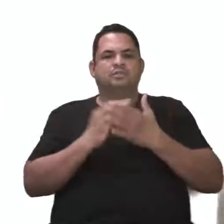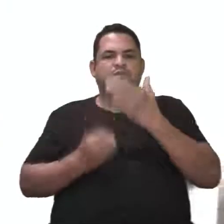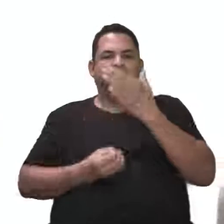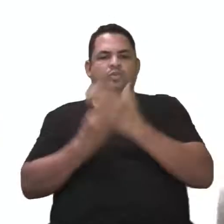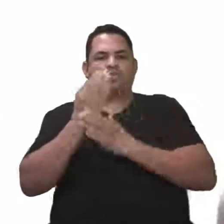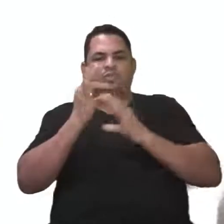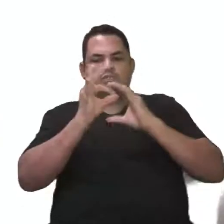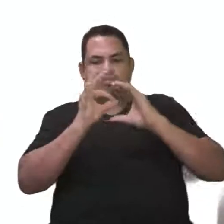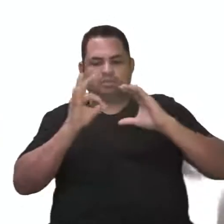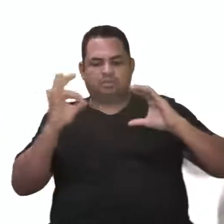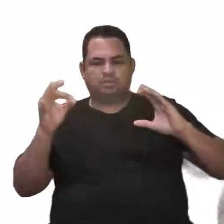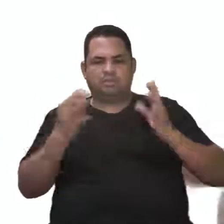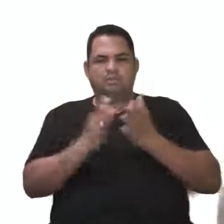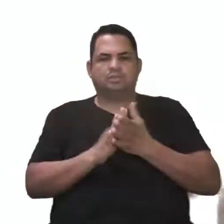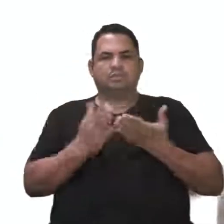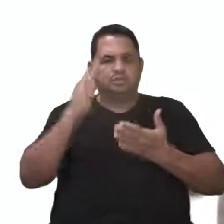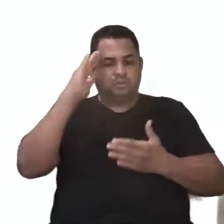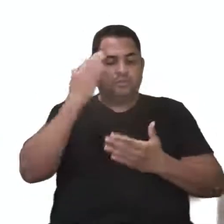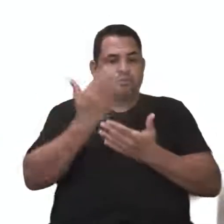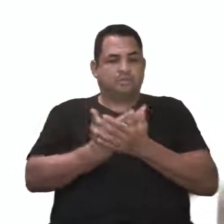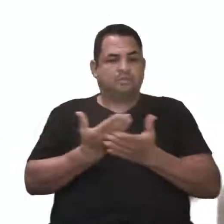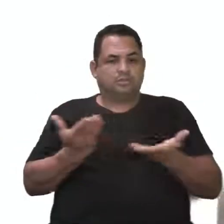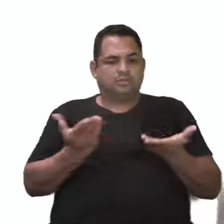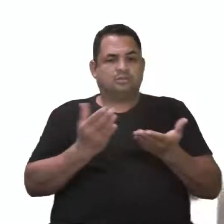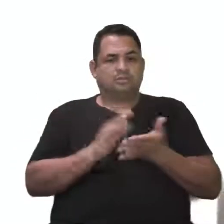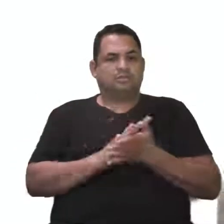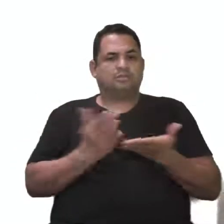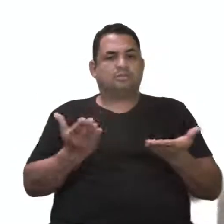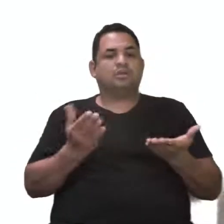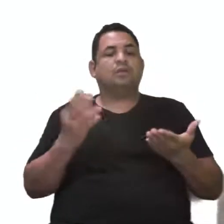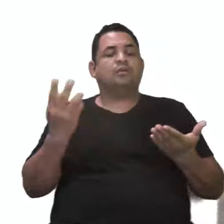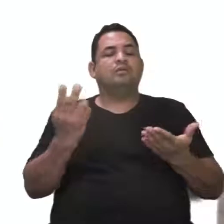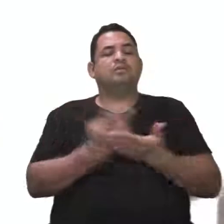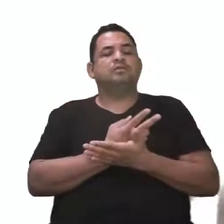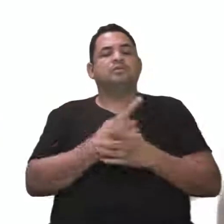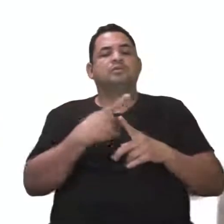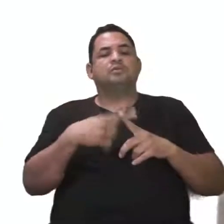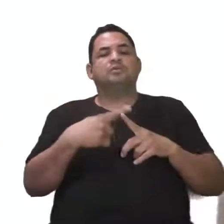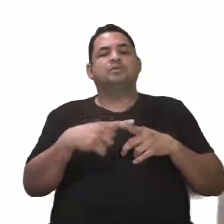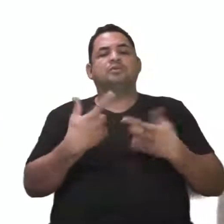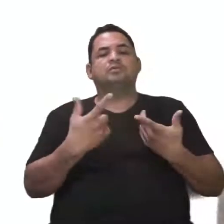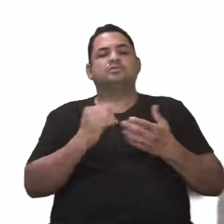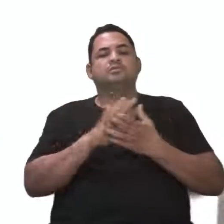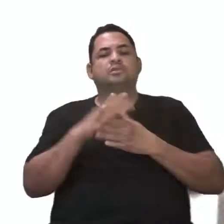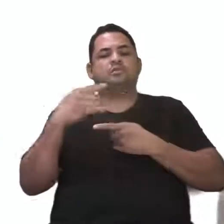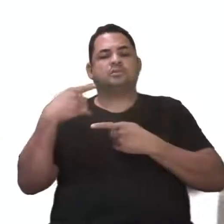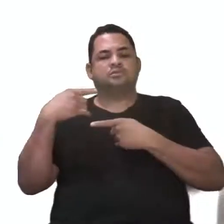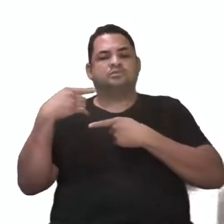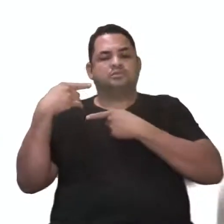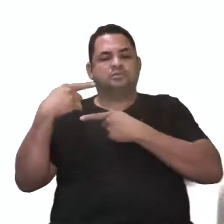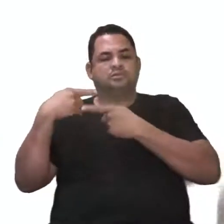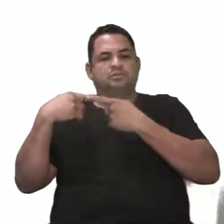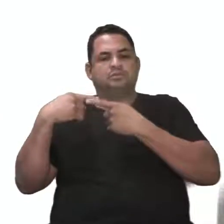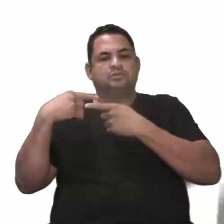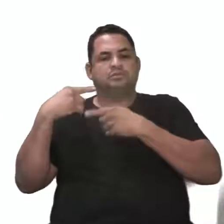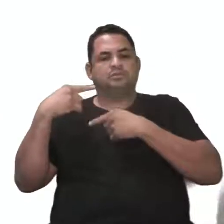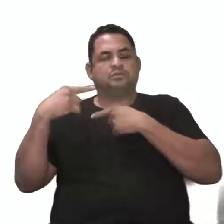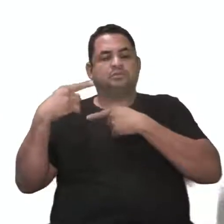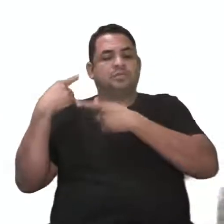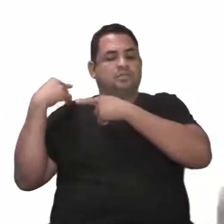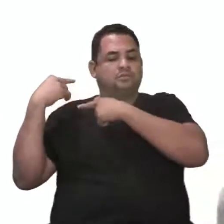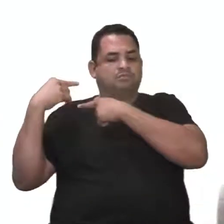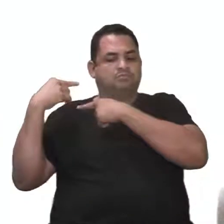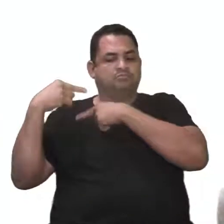origem embriológica deles e acredita-se que isso se deva ao fato de nós descendermos, tá? De